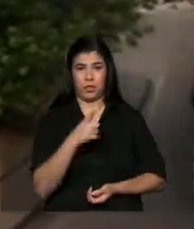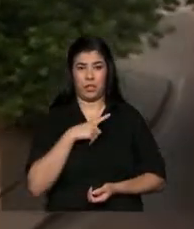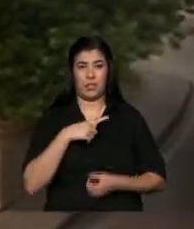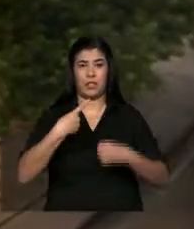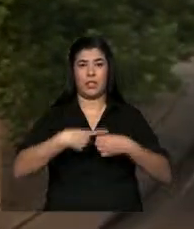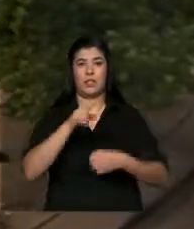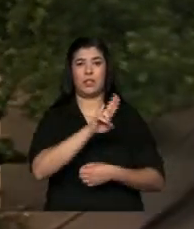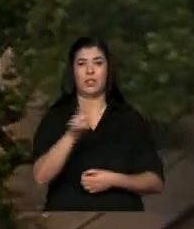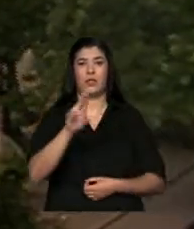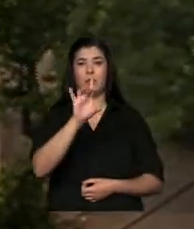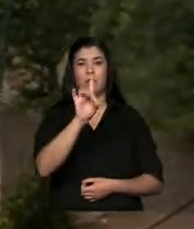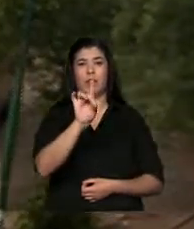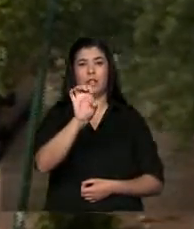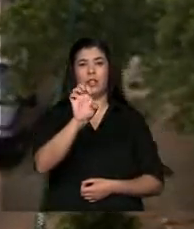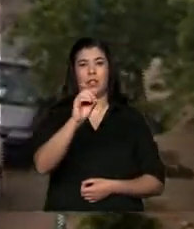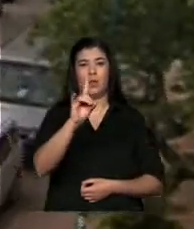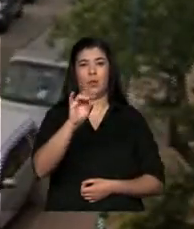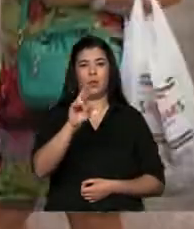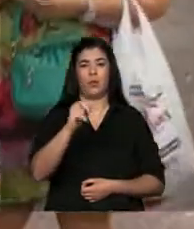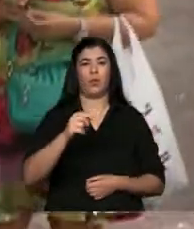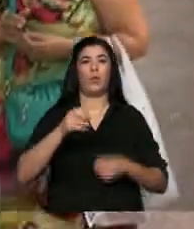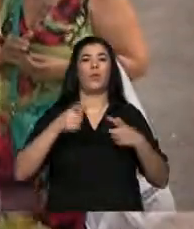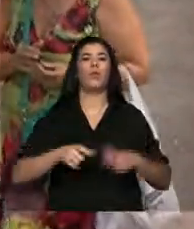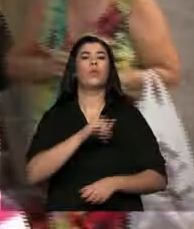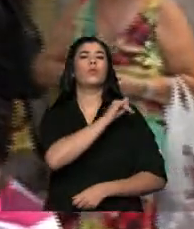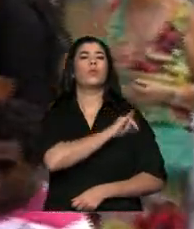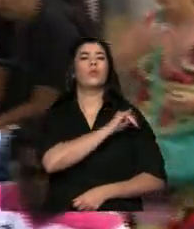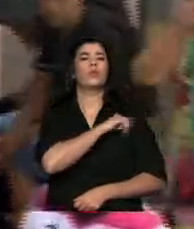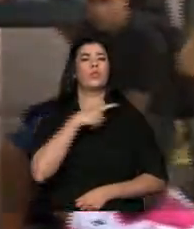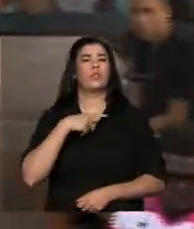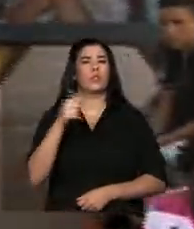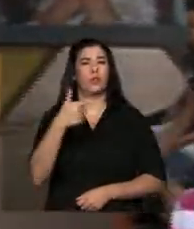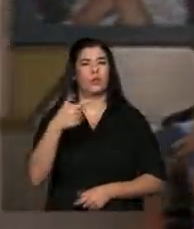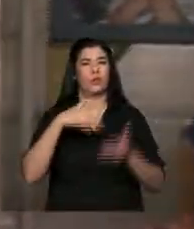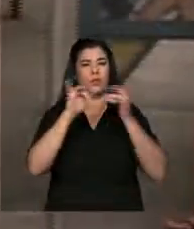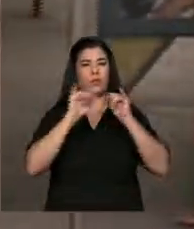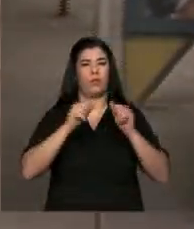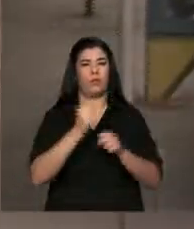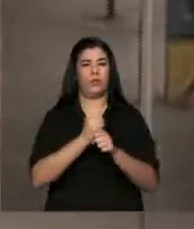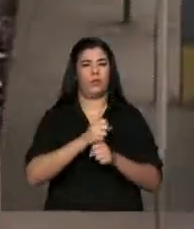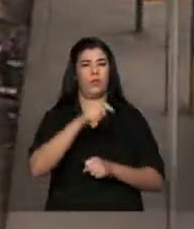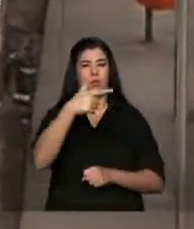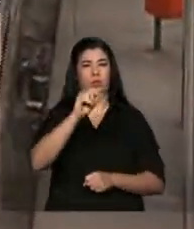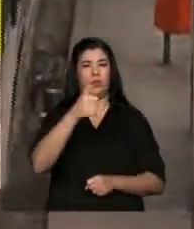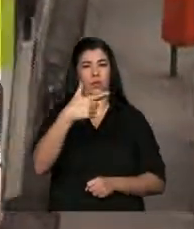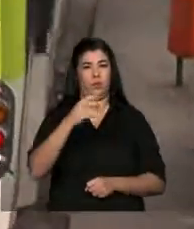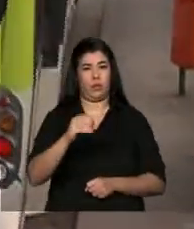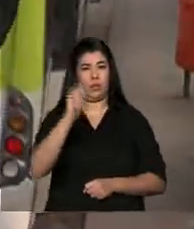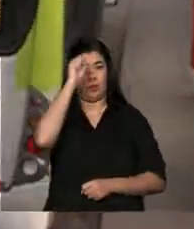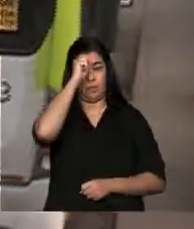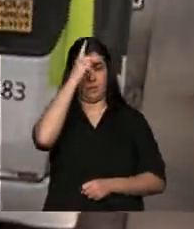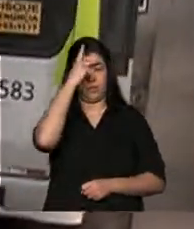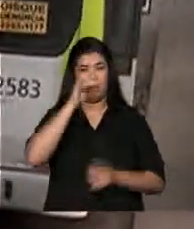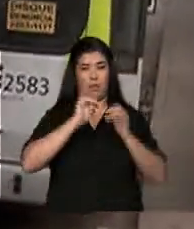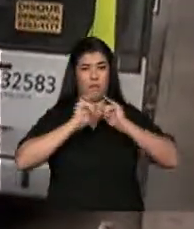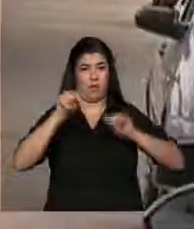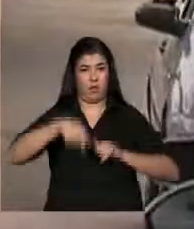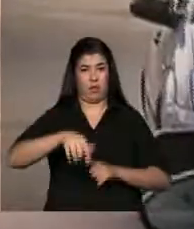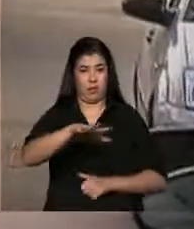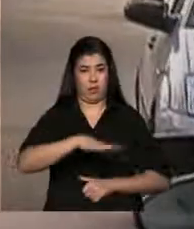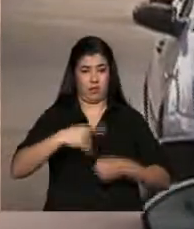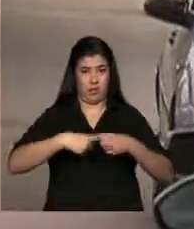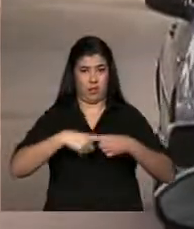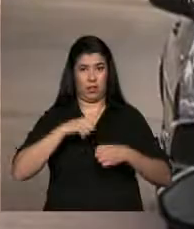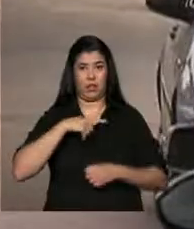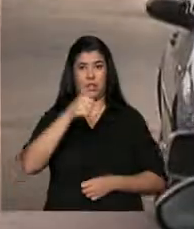Deodoro, na zona oeste da cidade do Rio de Janeiro. Segundo dados de 2010 da Prefeitura, aqui vivem 10 mil pessoas.